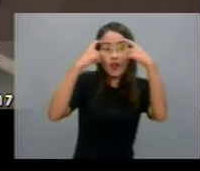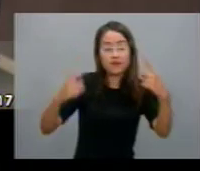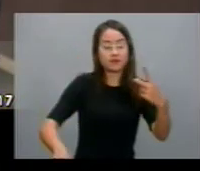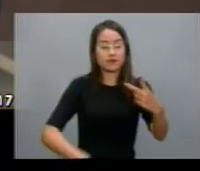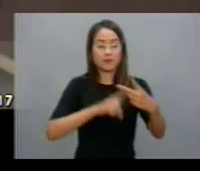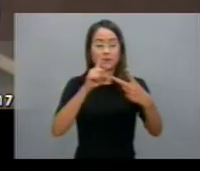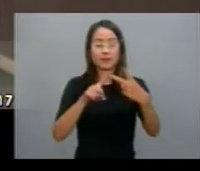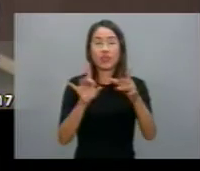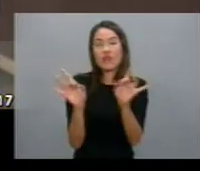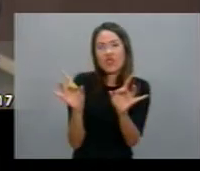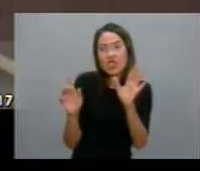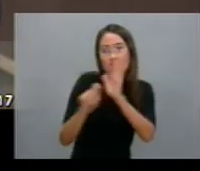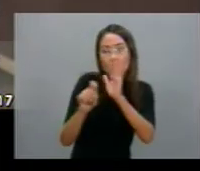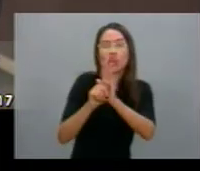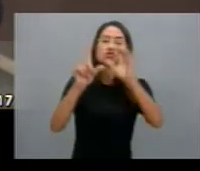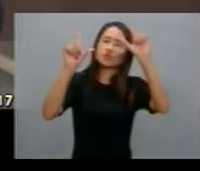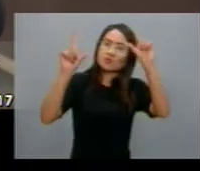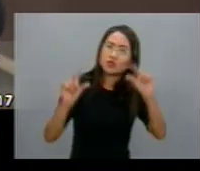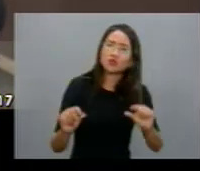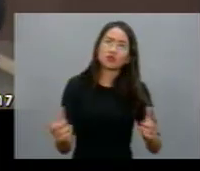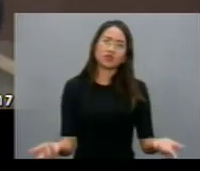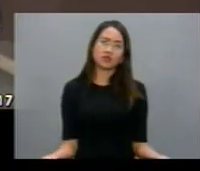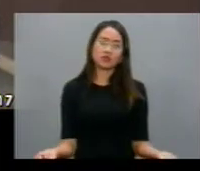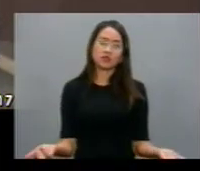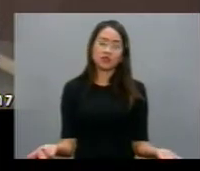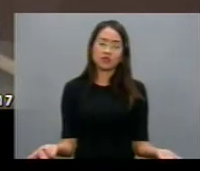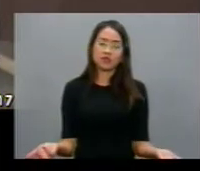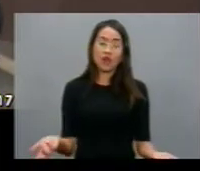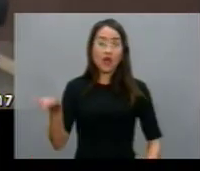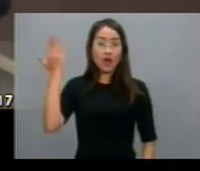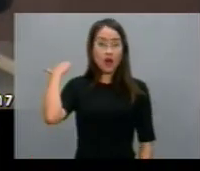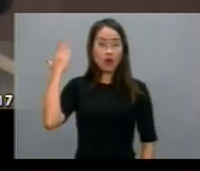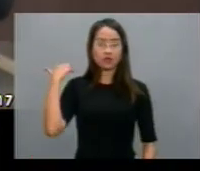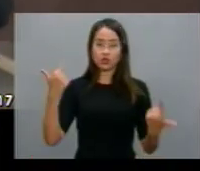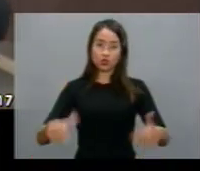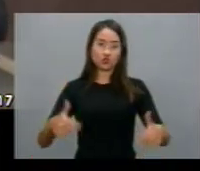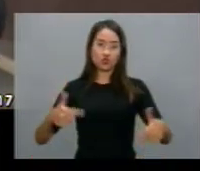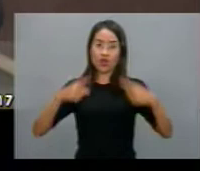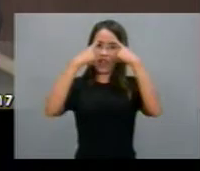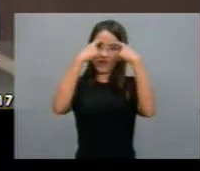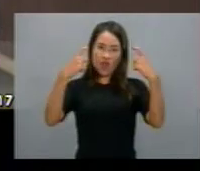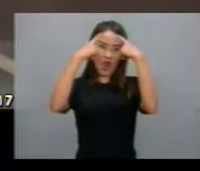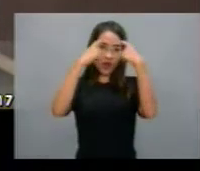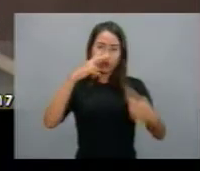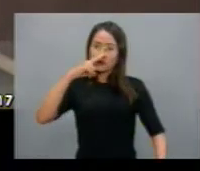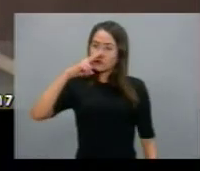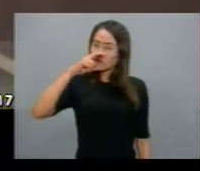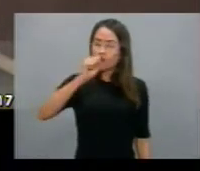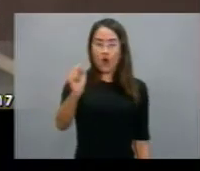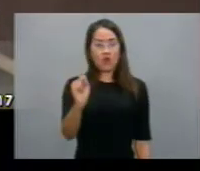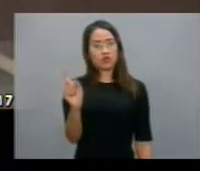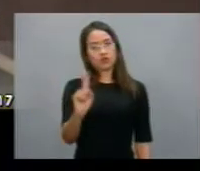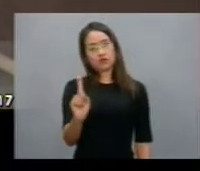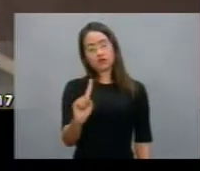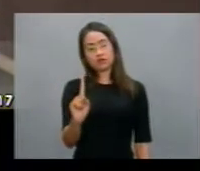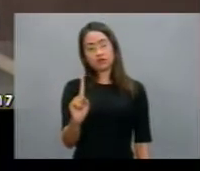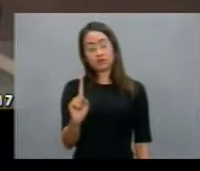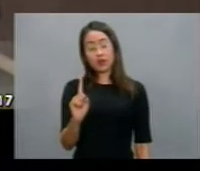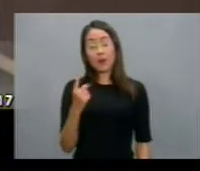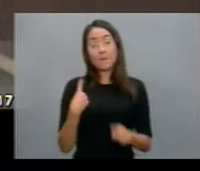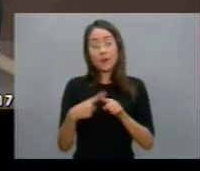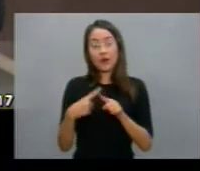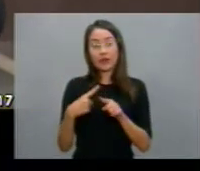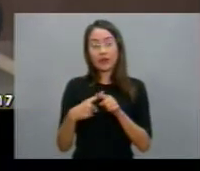violentos, inclusive quando nós não tínhamos uma taxa epidêmica. A taxa epidêmica de homicídio, ela é de